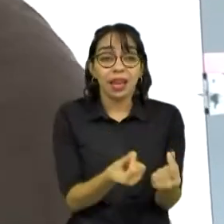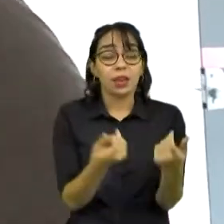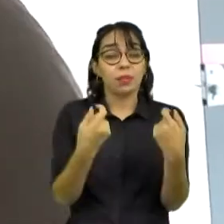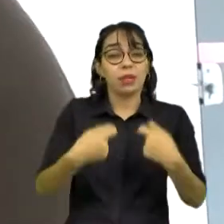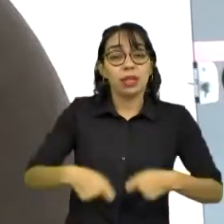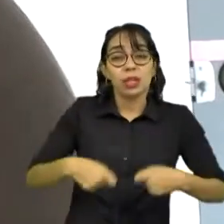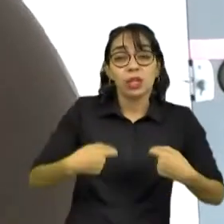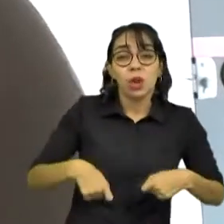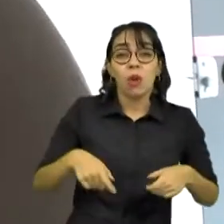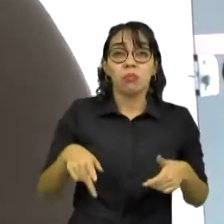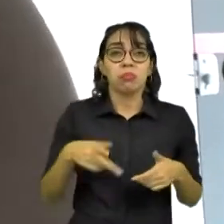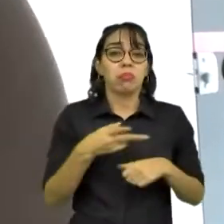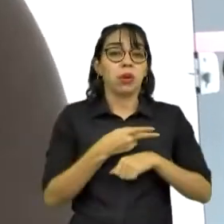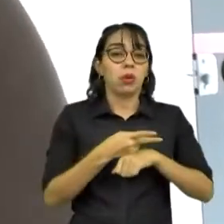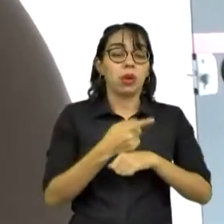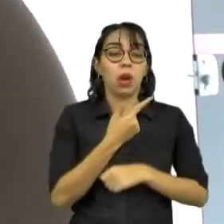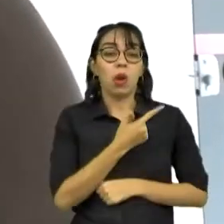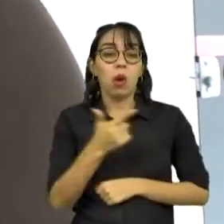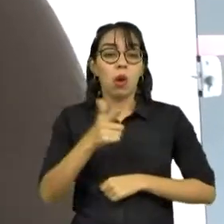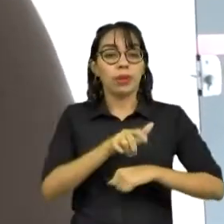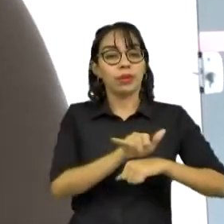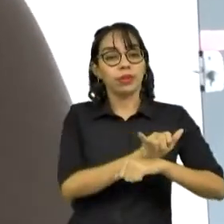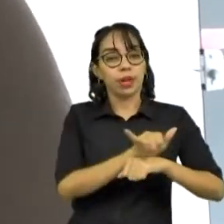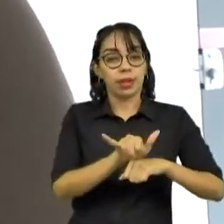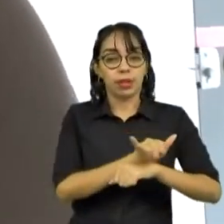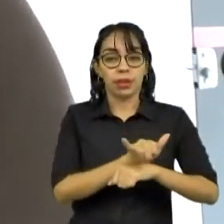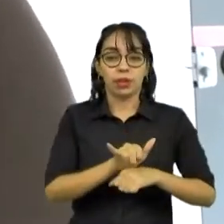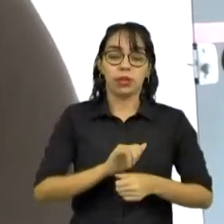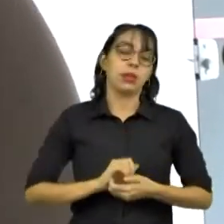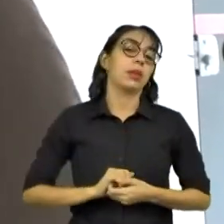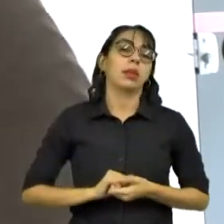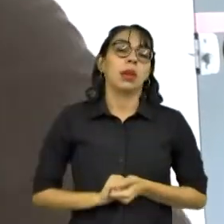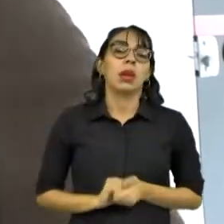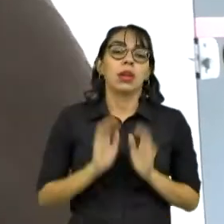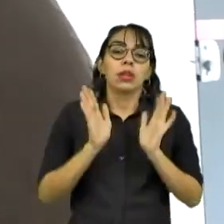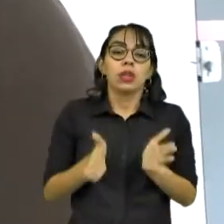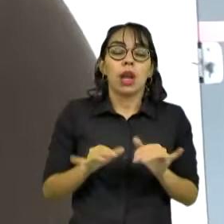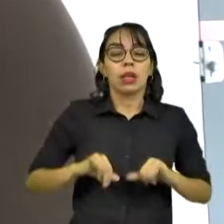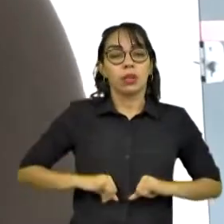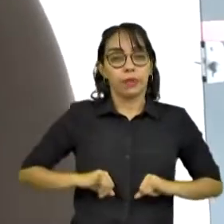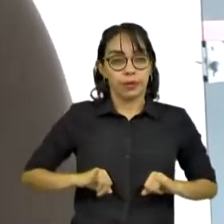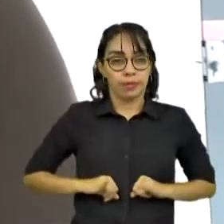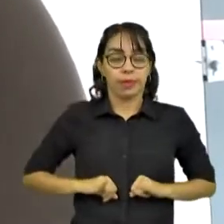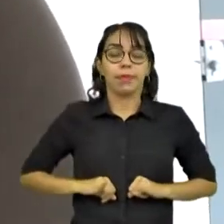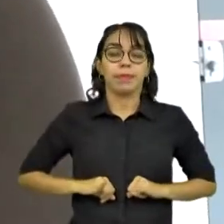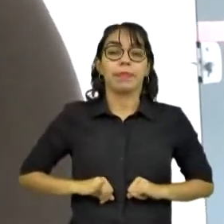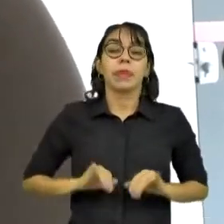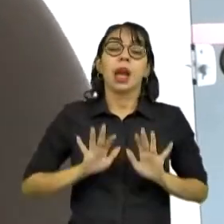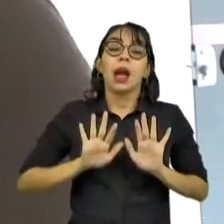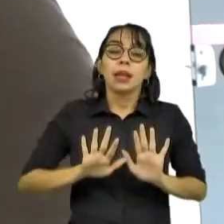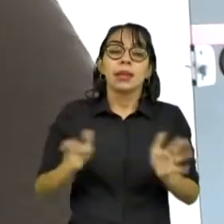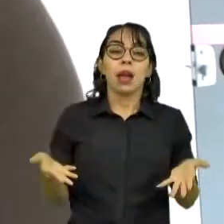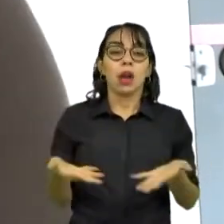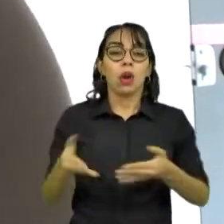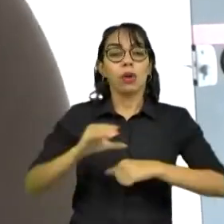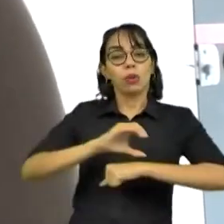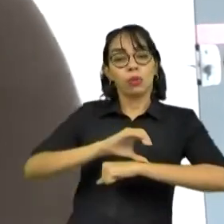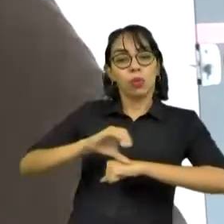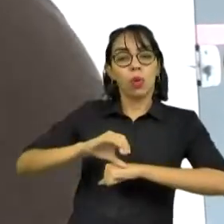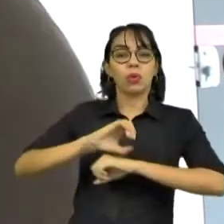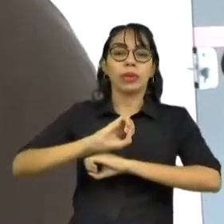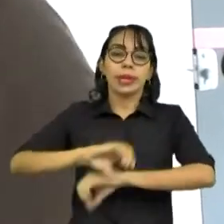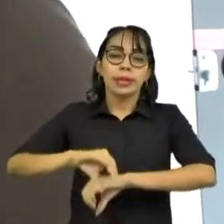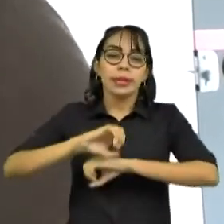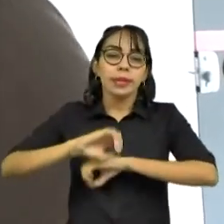algumas outras coisas, em outros tipos de trabalho, e a gente sofreu com a mão de obra. Então, a gente está investindo muito em capacitação, treinamento, melhorias, para